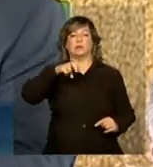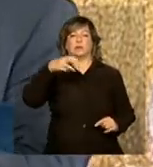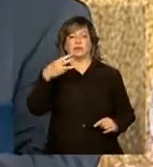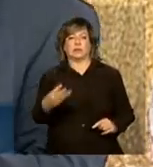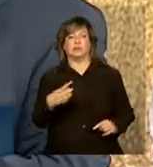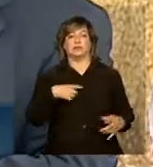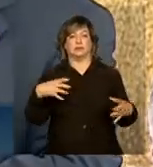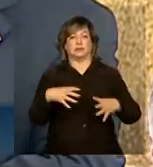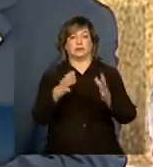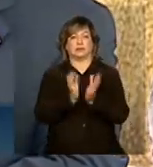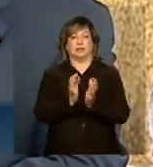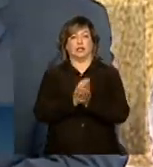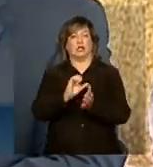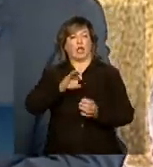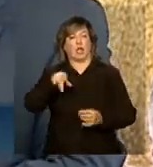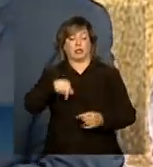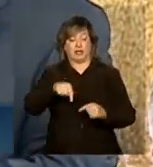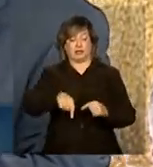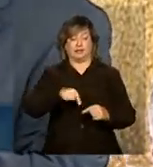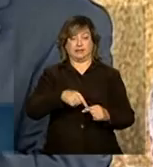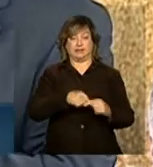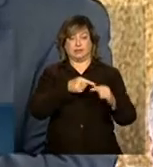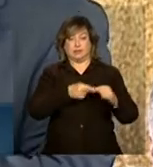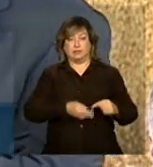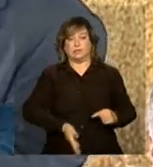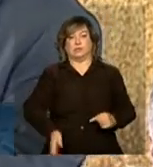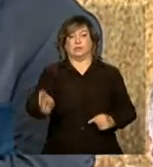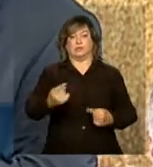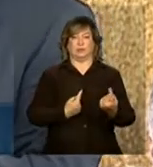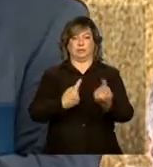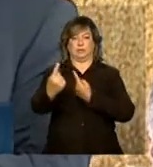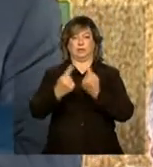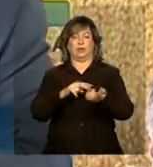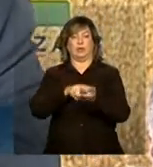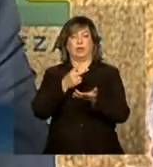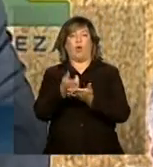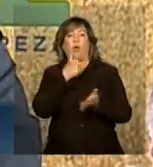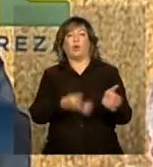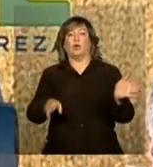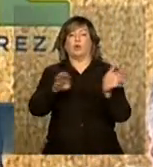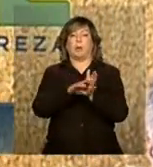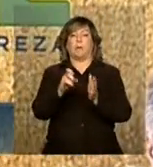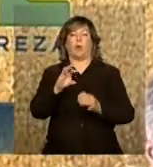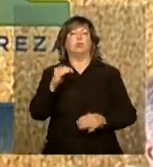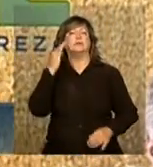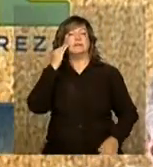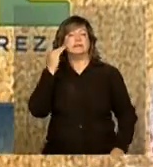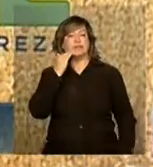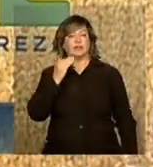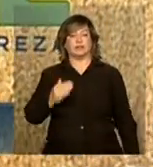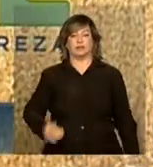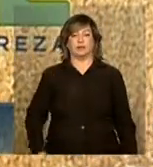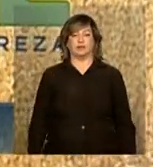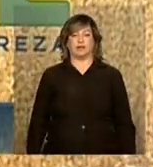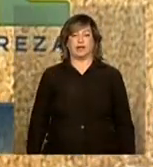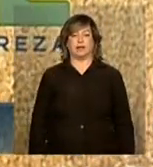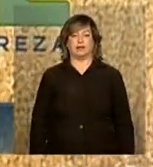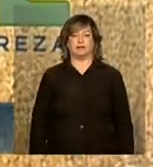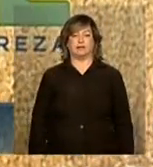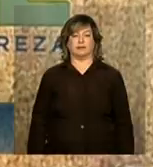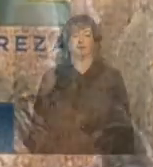duplicada, então a soja sairá daqui, em estrada duplicada, para chegar ao Porto de Santos.